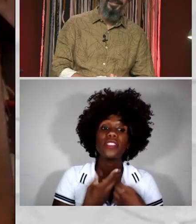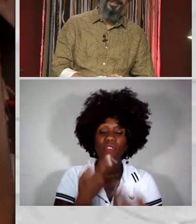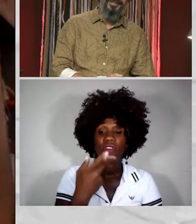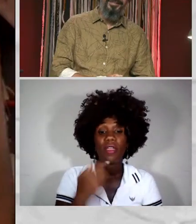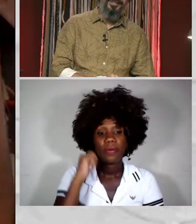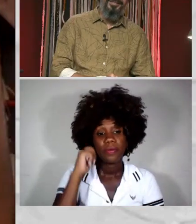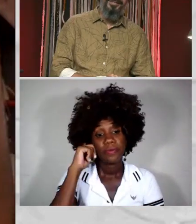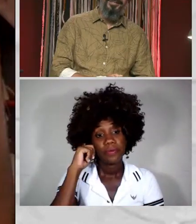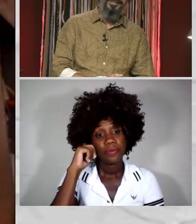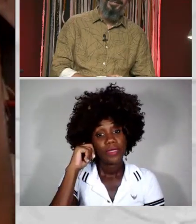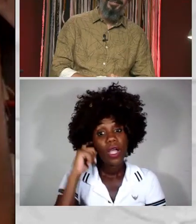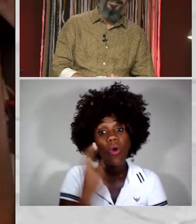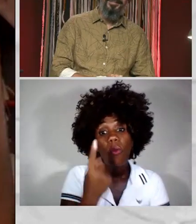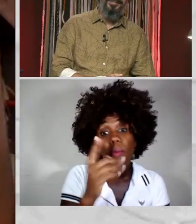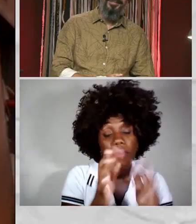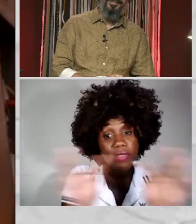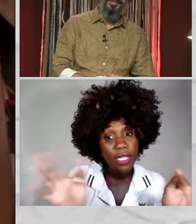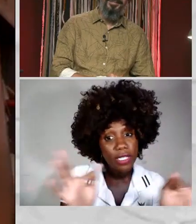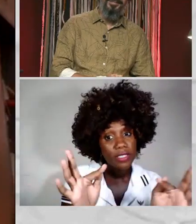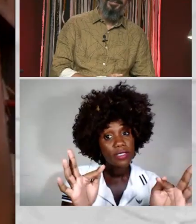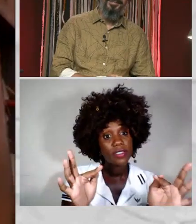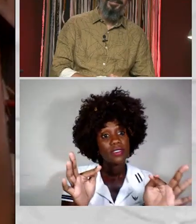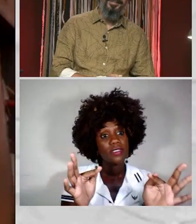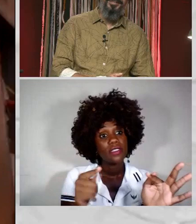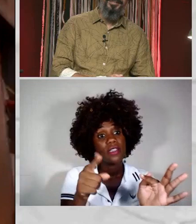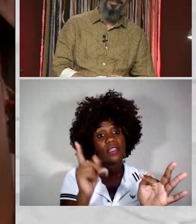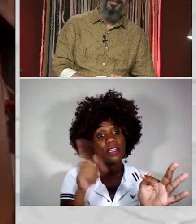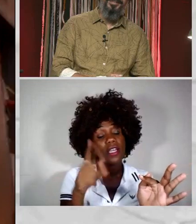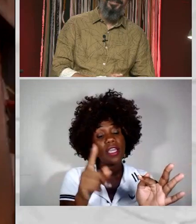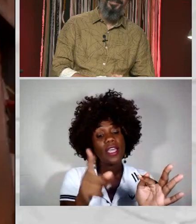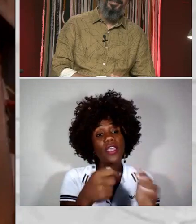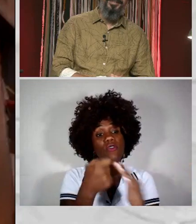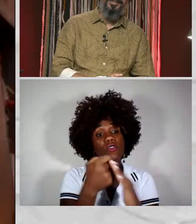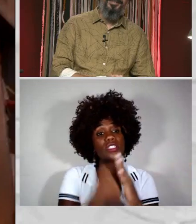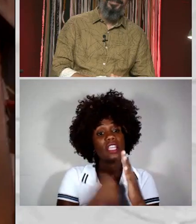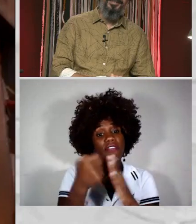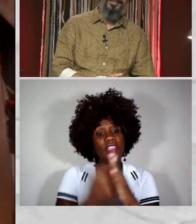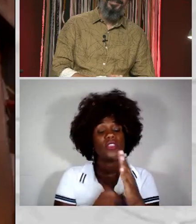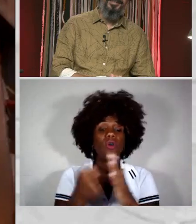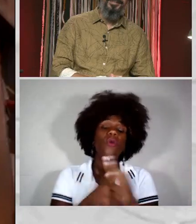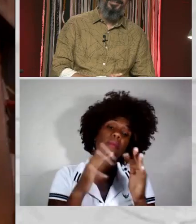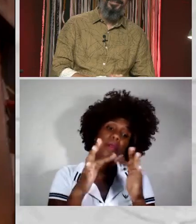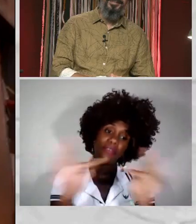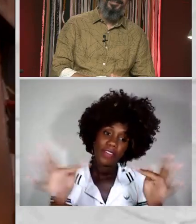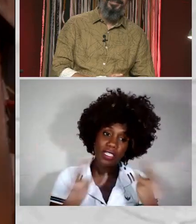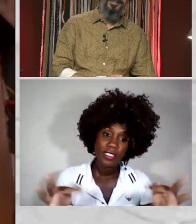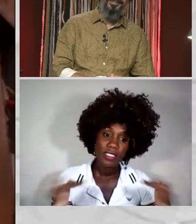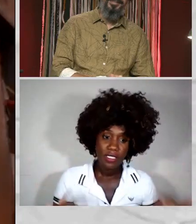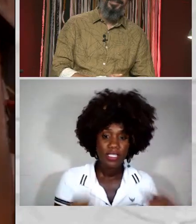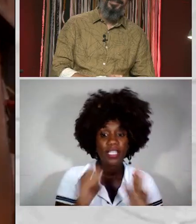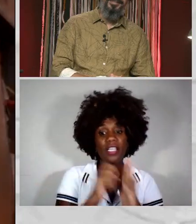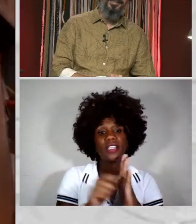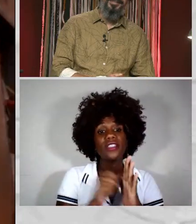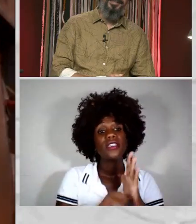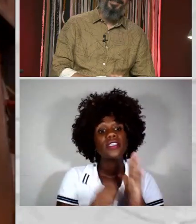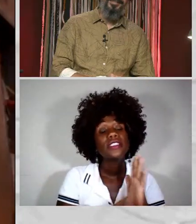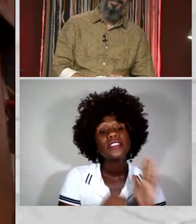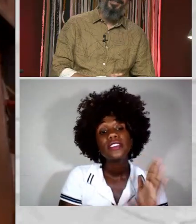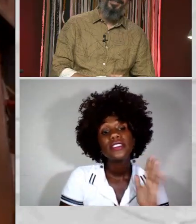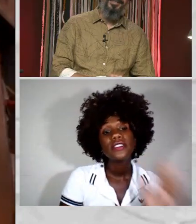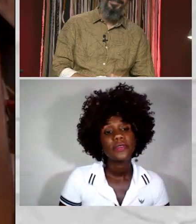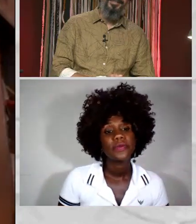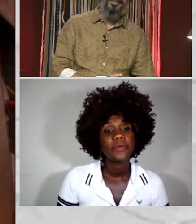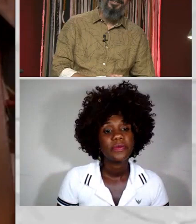Eu só vou dizer uma frasezinha, que eu, nessa pandemia eu fico escrevendo umas frasezinhas aqui e ali, e eu escrevi a